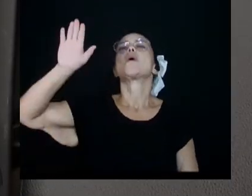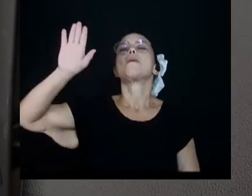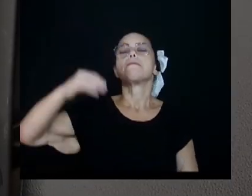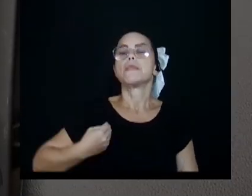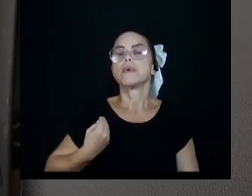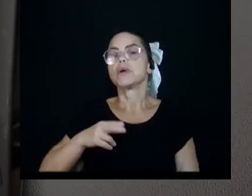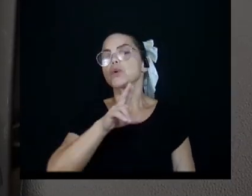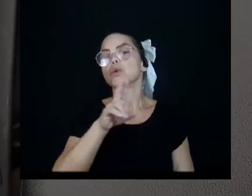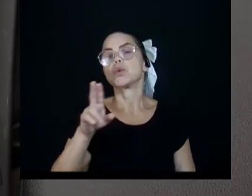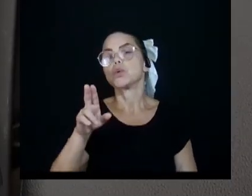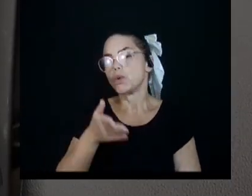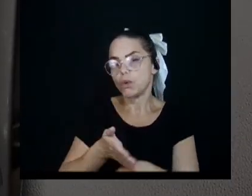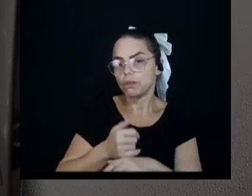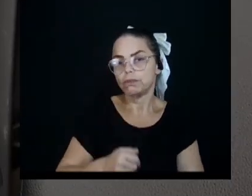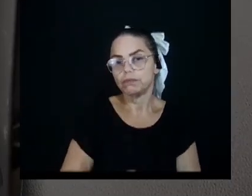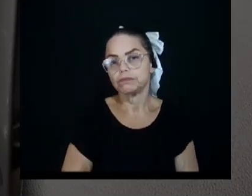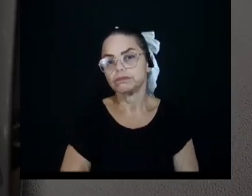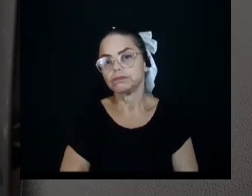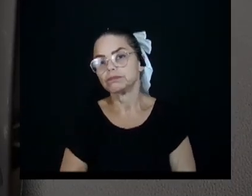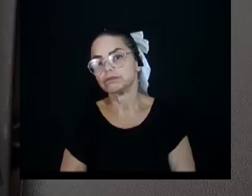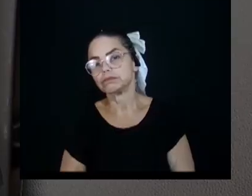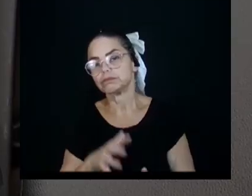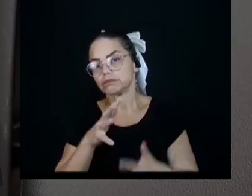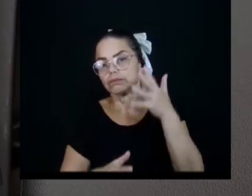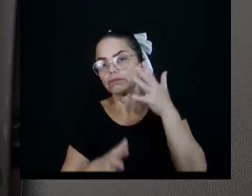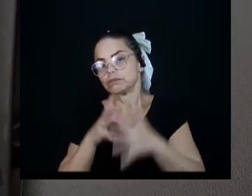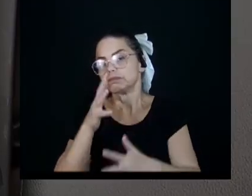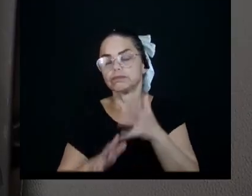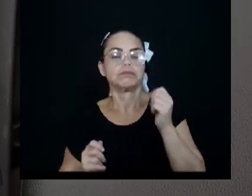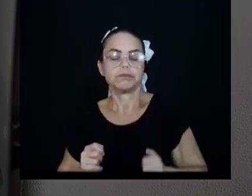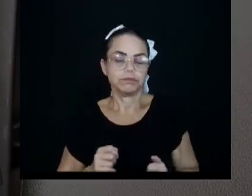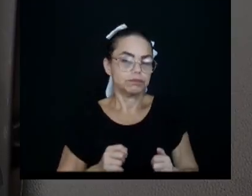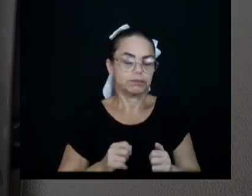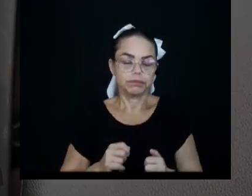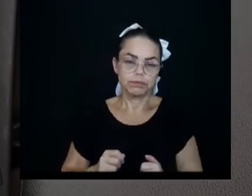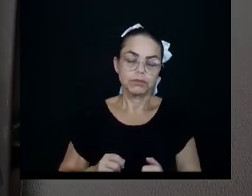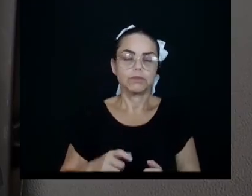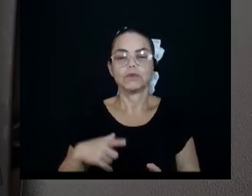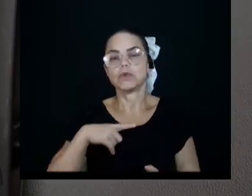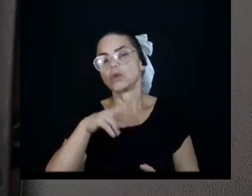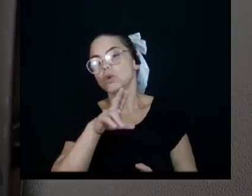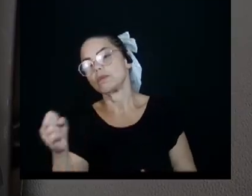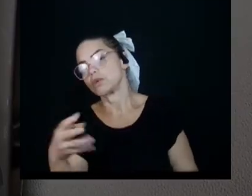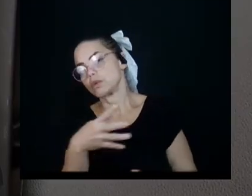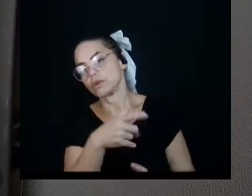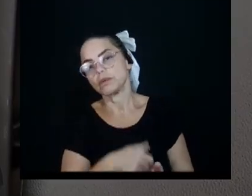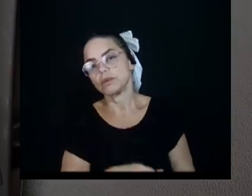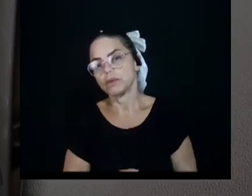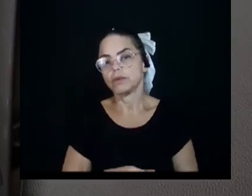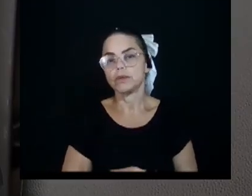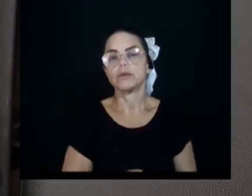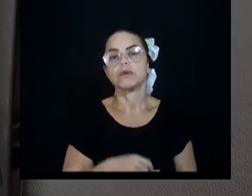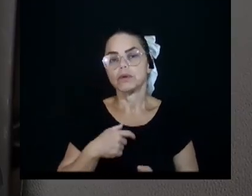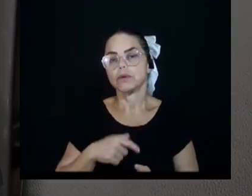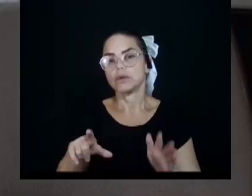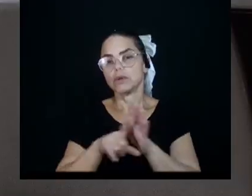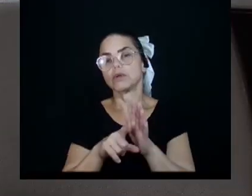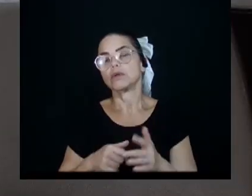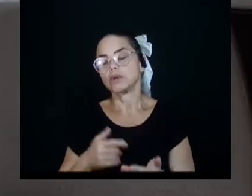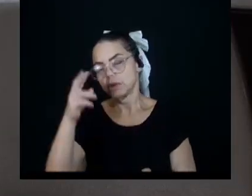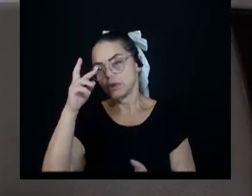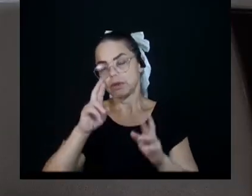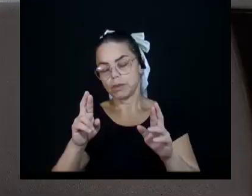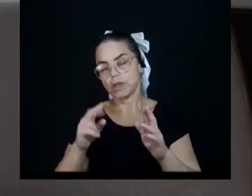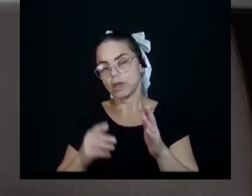antigo, confunde a criança que já tem um nome novo. Então a lei serve para isso e a gente espera que ela seja aprovada o quanto antes. E vai